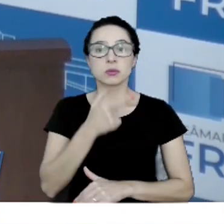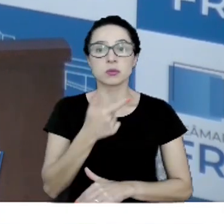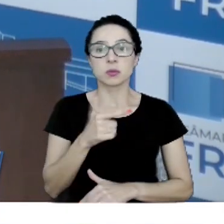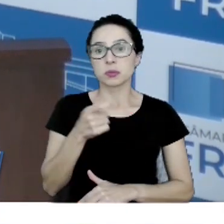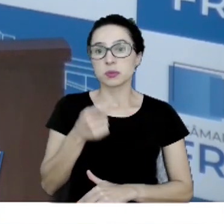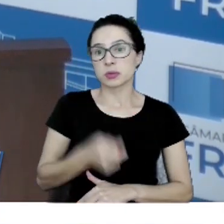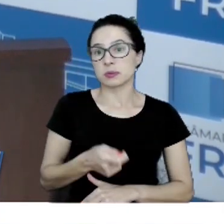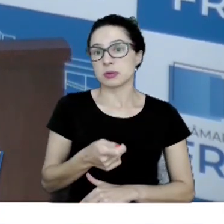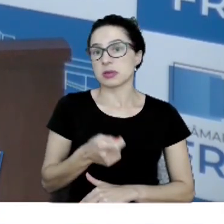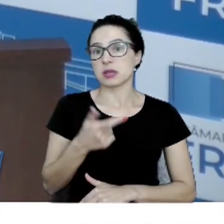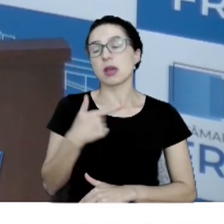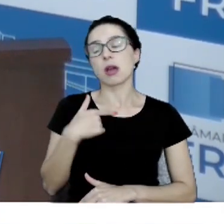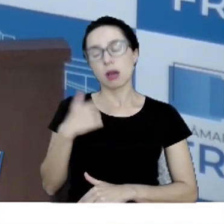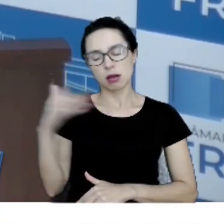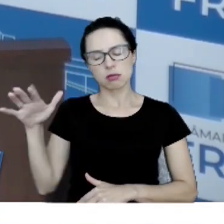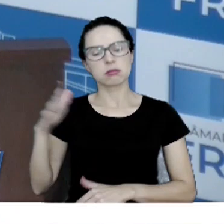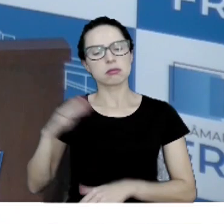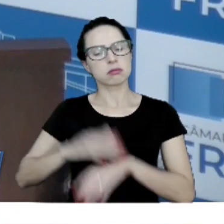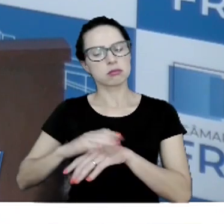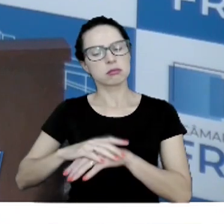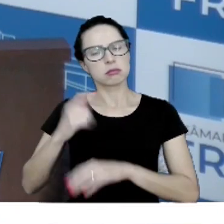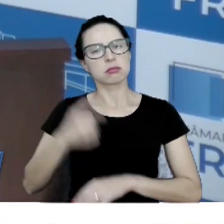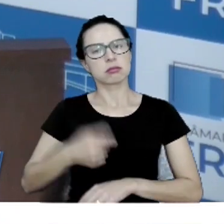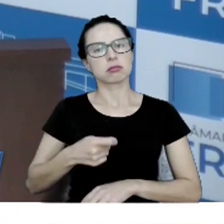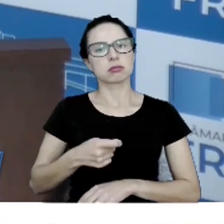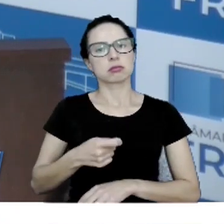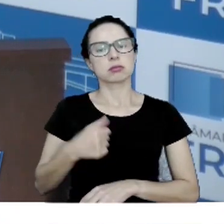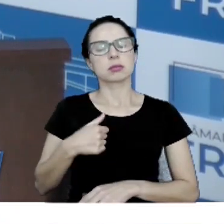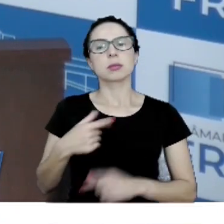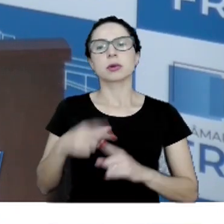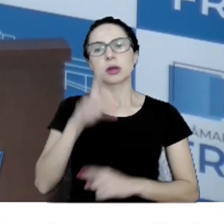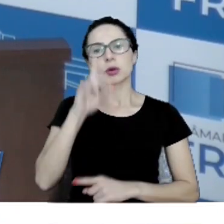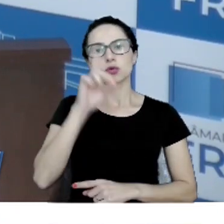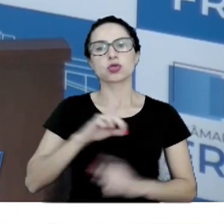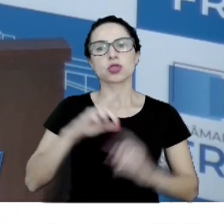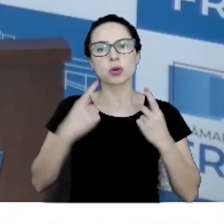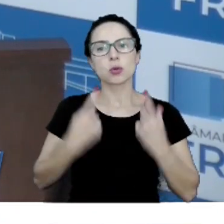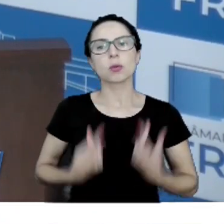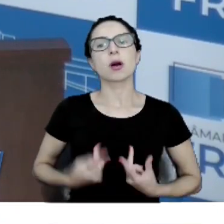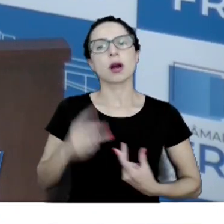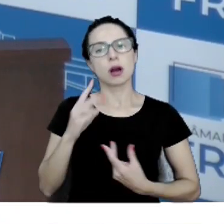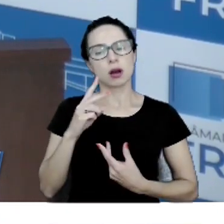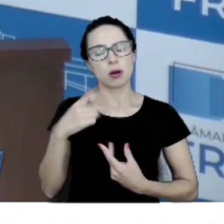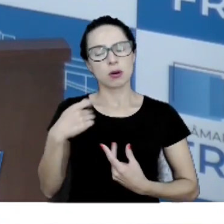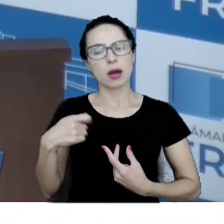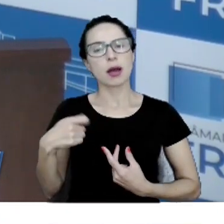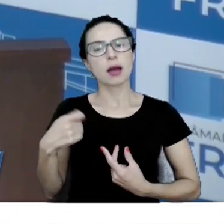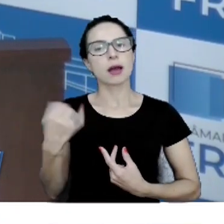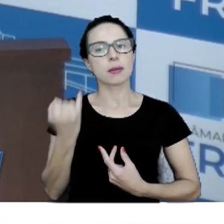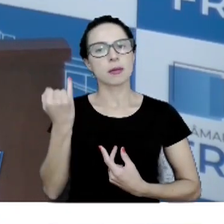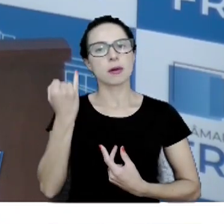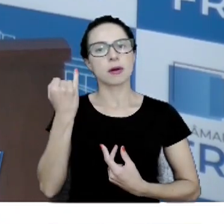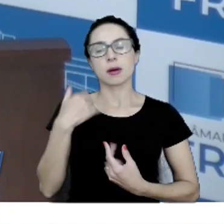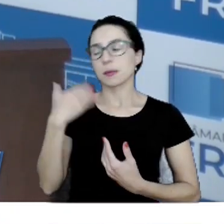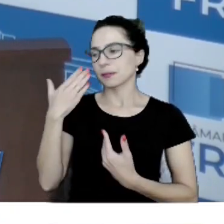que se discipline. Porque os direitos humanos devem prevalecer. Muito obrigado aos